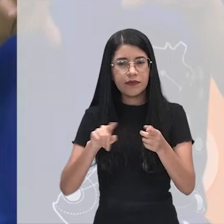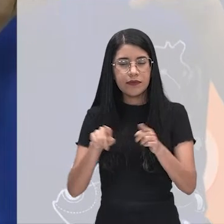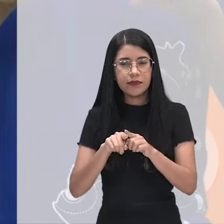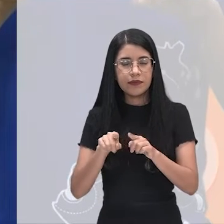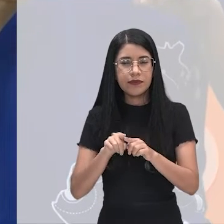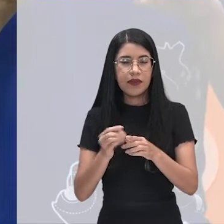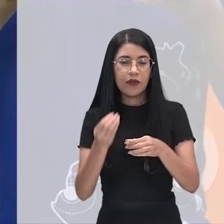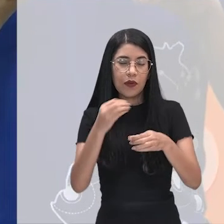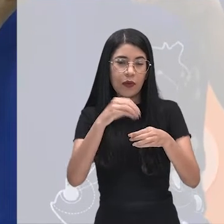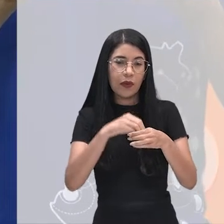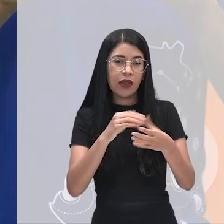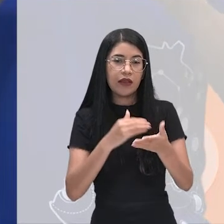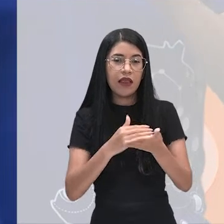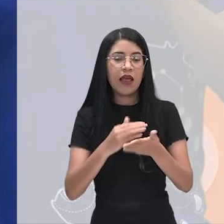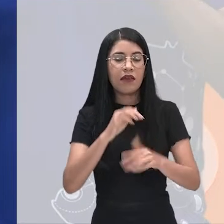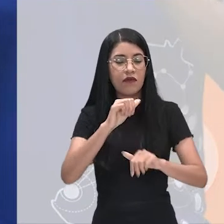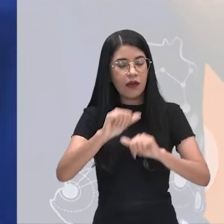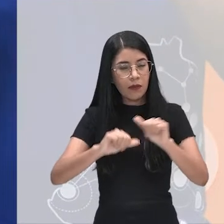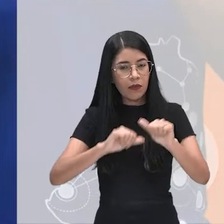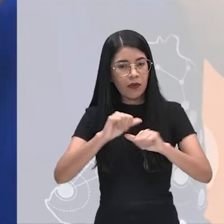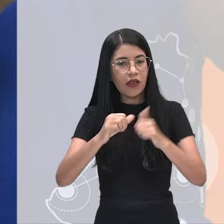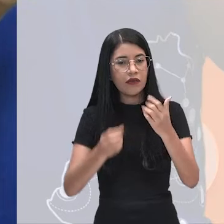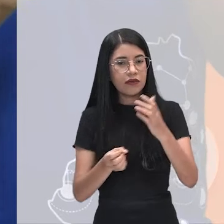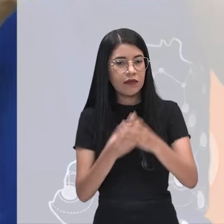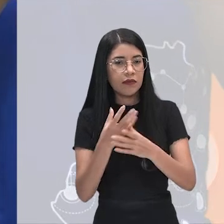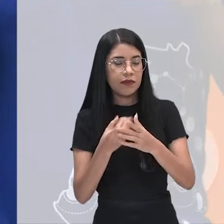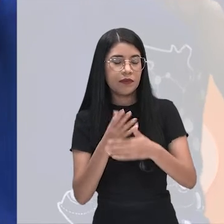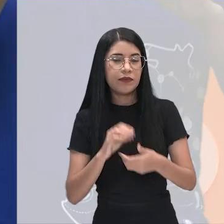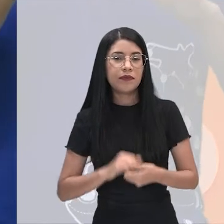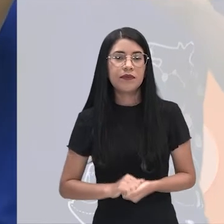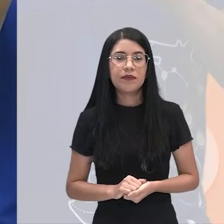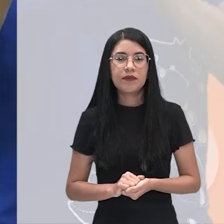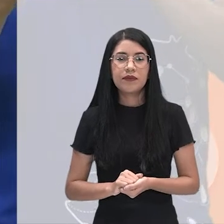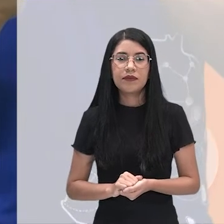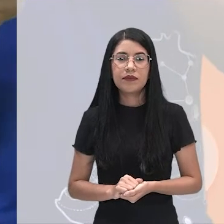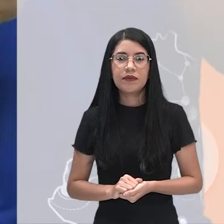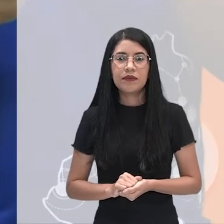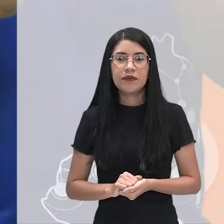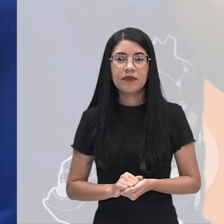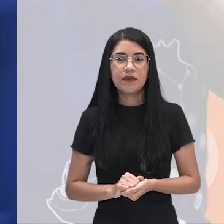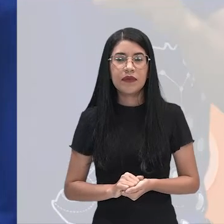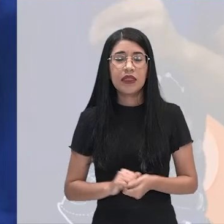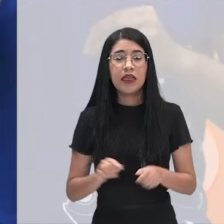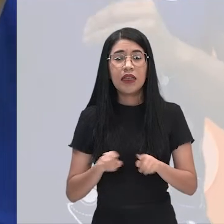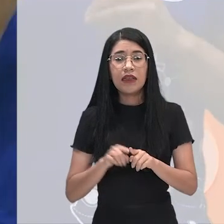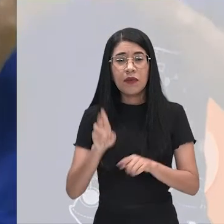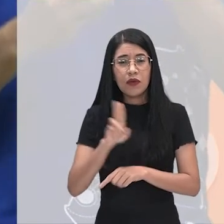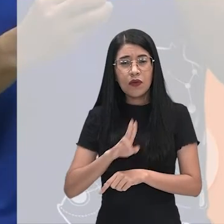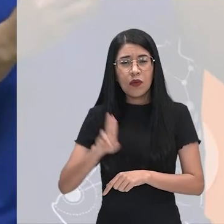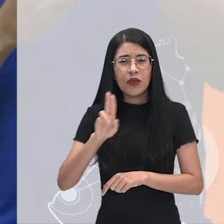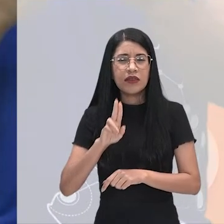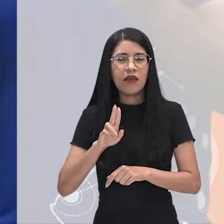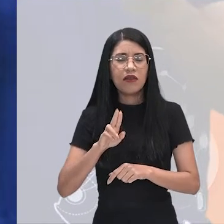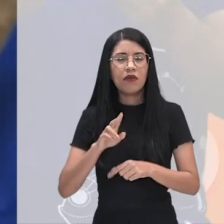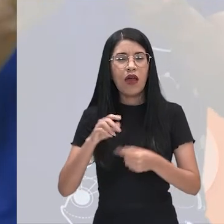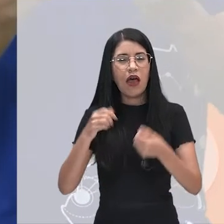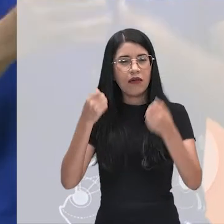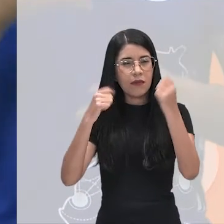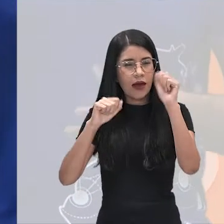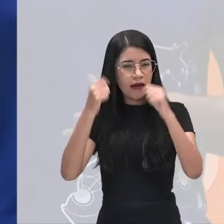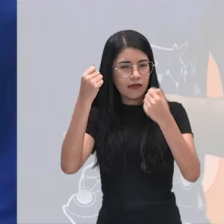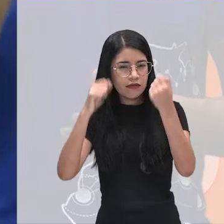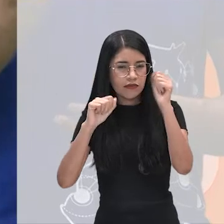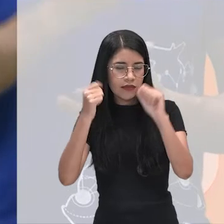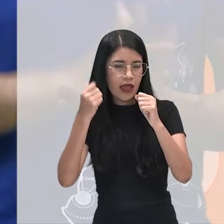criar essa divisão do trabalho, o que vai dar ali para cada trabalhador uma função ali, uma especificidade também,